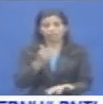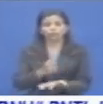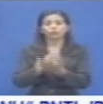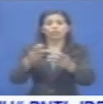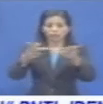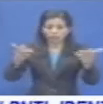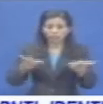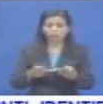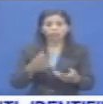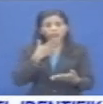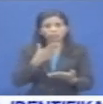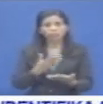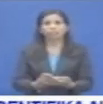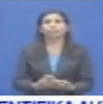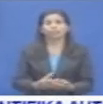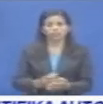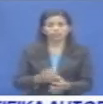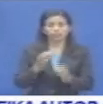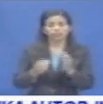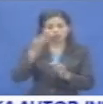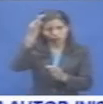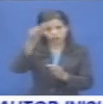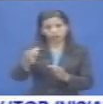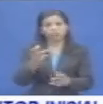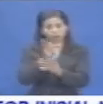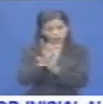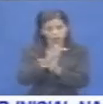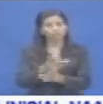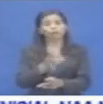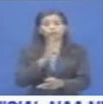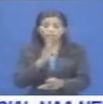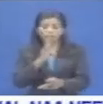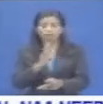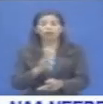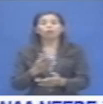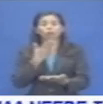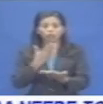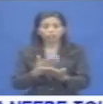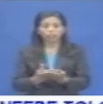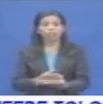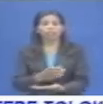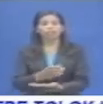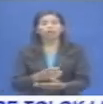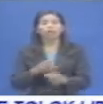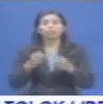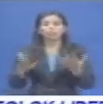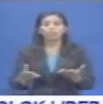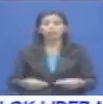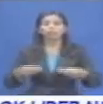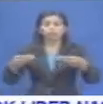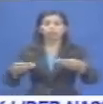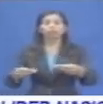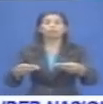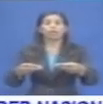ne be maka dia kliu karik ba ohin itabele asigura netik be ne hodiak ohin sa tu ba konsumi ba kapital dili. Chefe